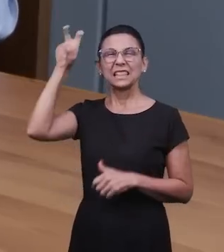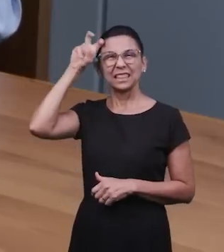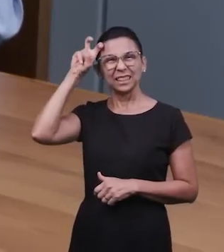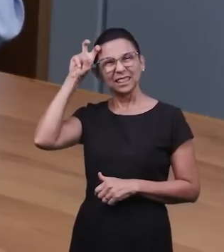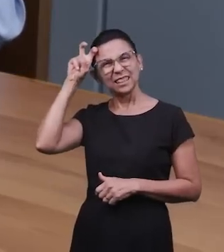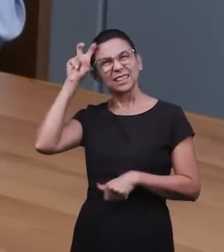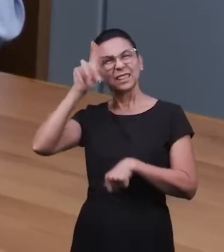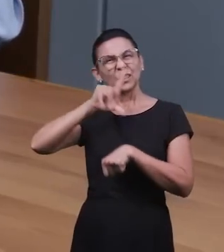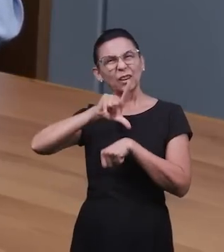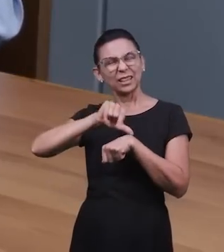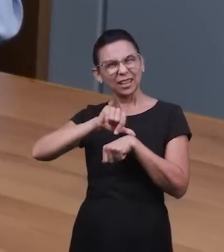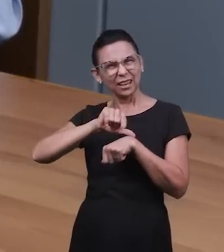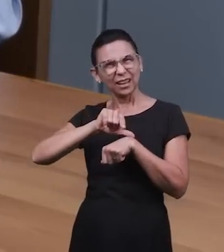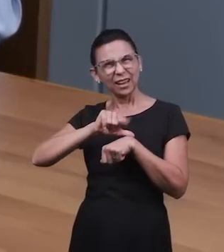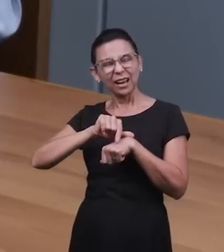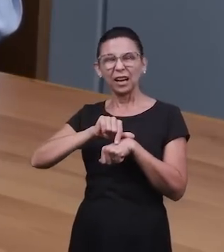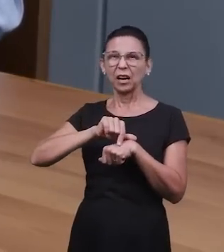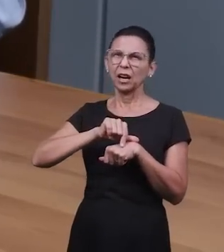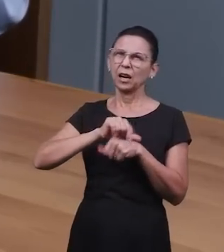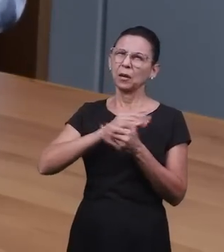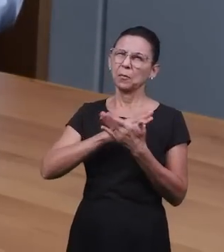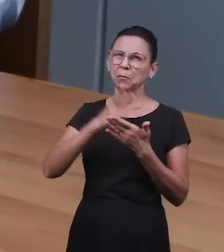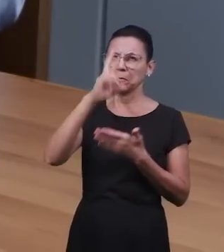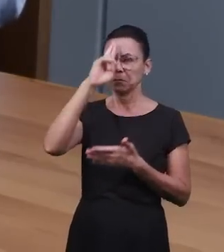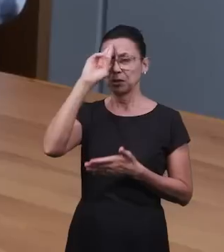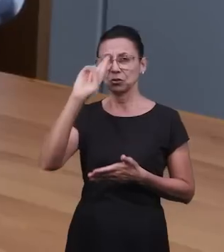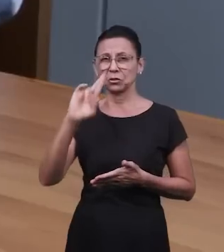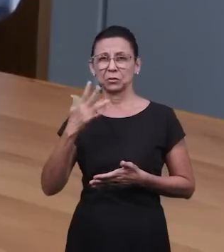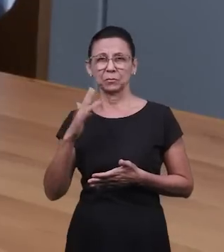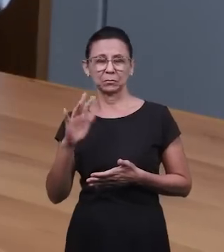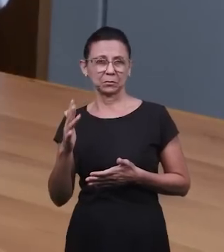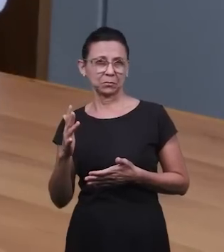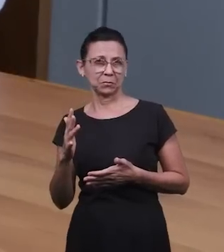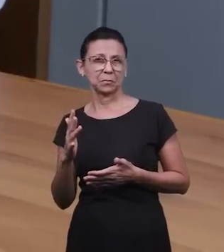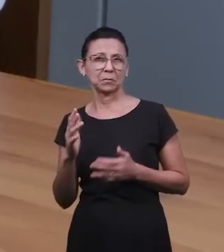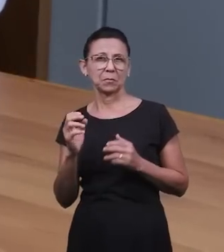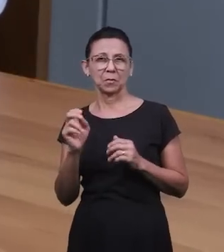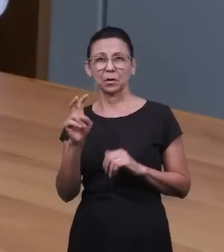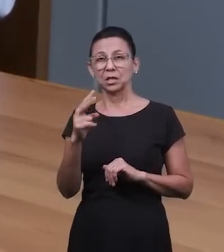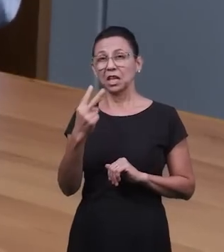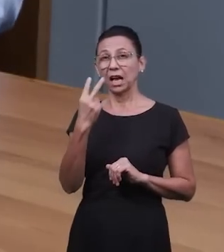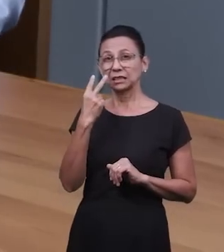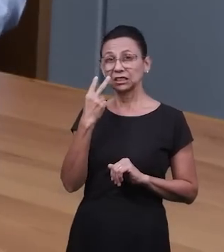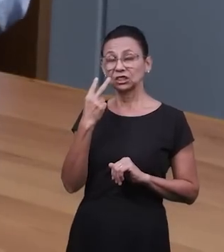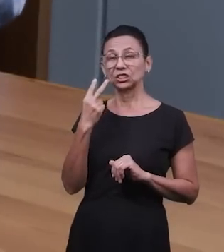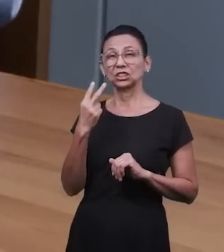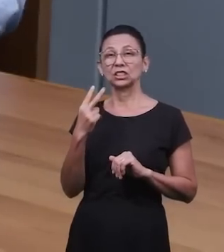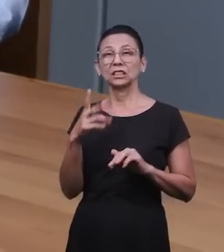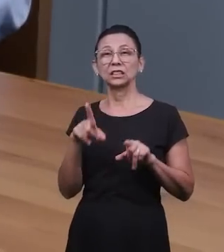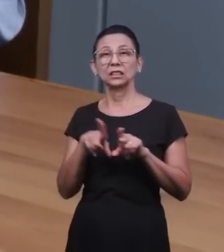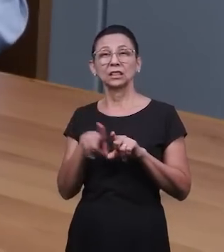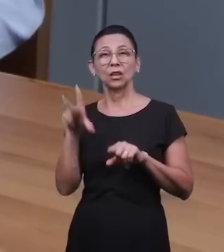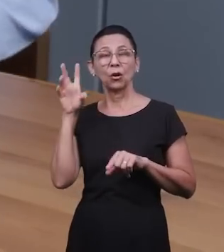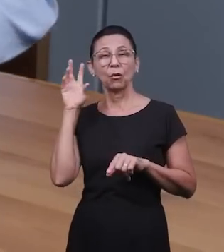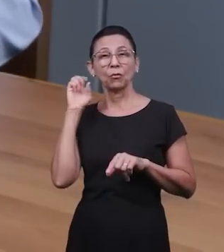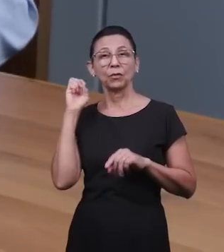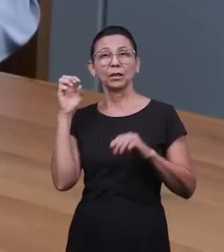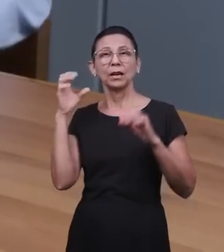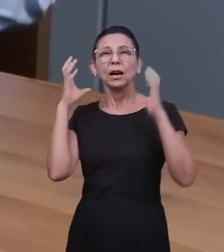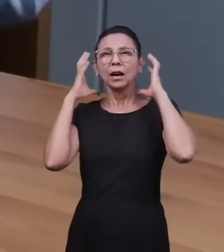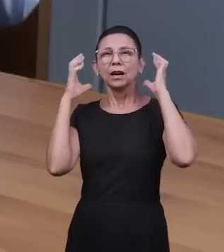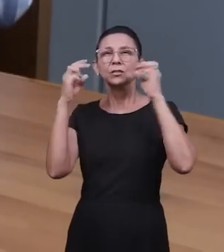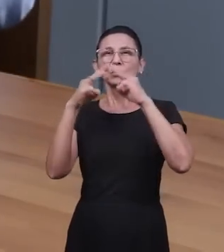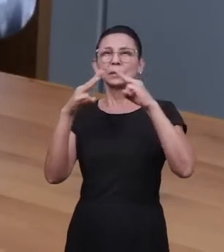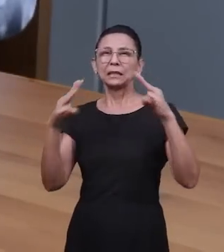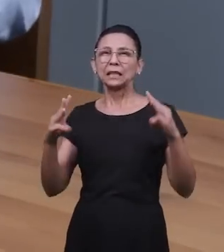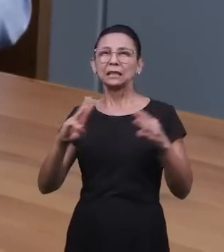todas as quintas-feiras nesse horário, a partir do meio-dia, e que também você pode ouvir pela Rádio Manaim, pode assistir pela TV